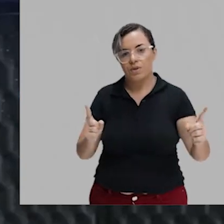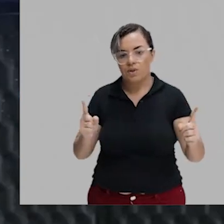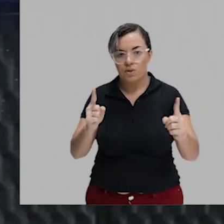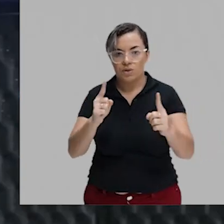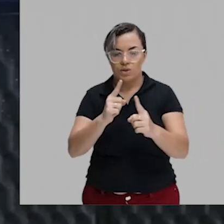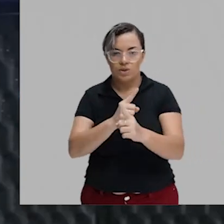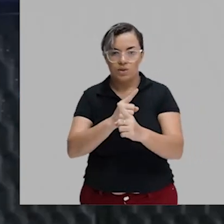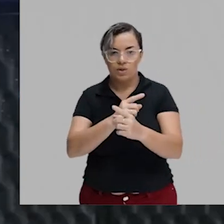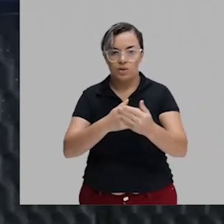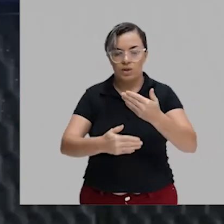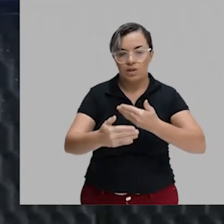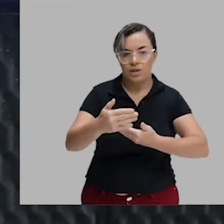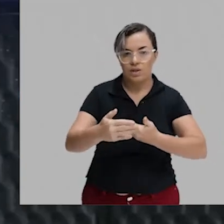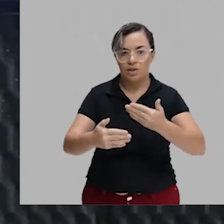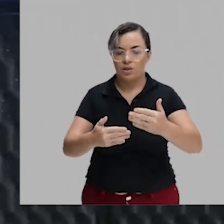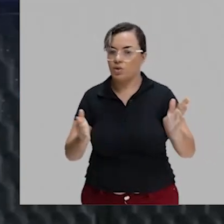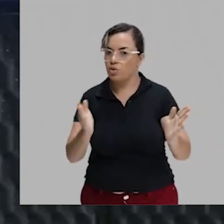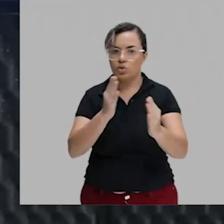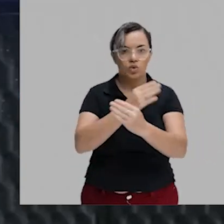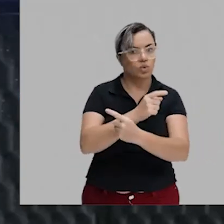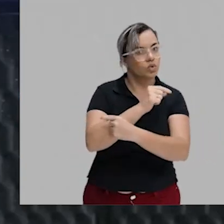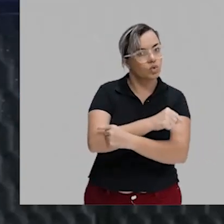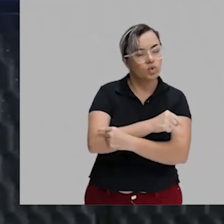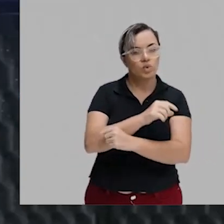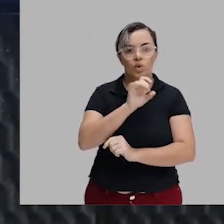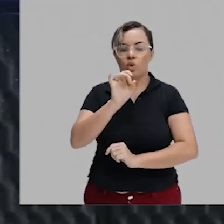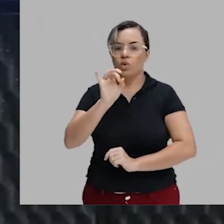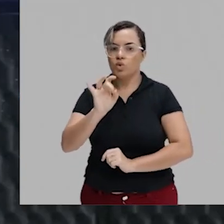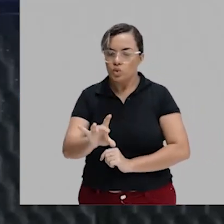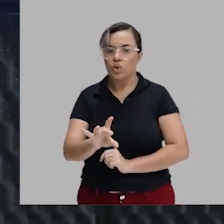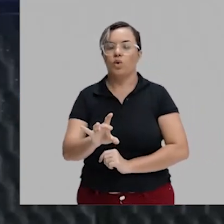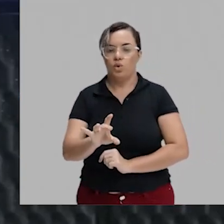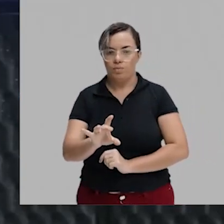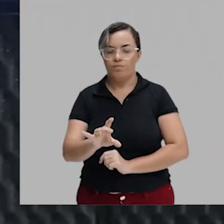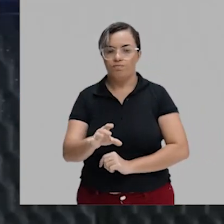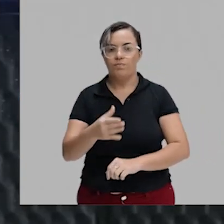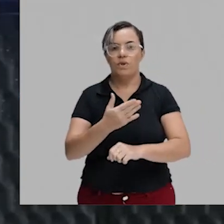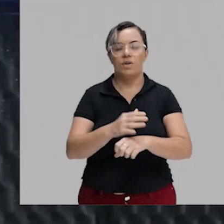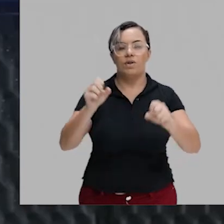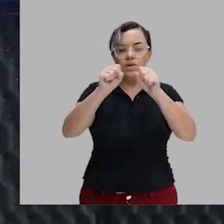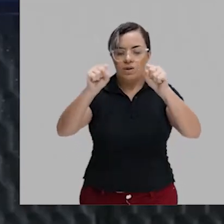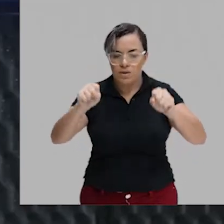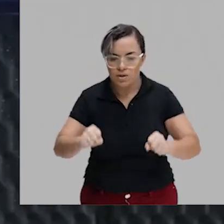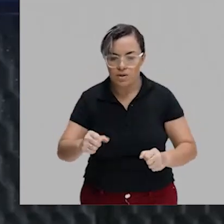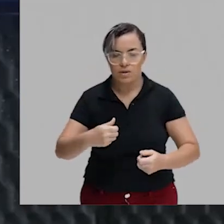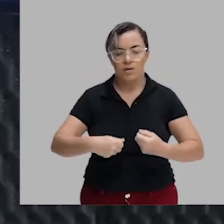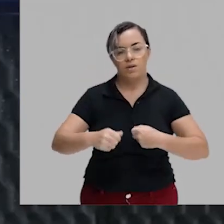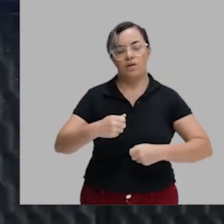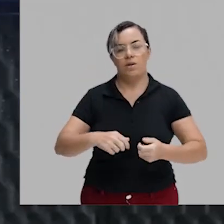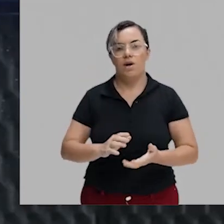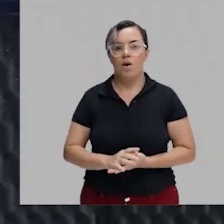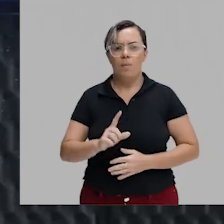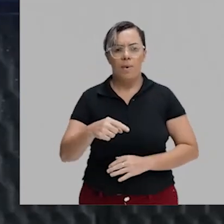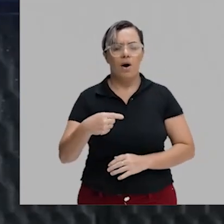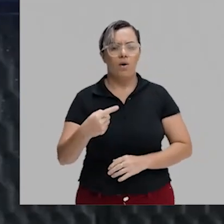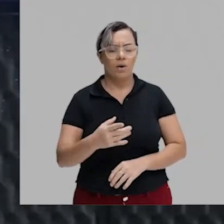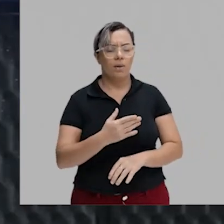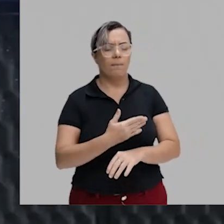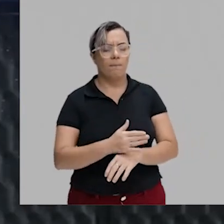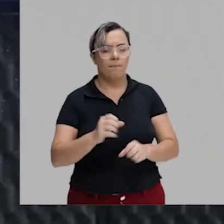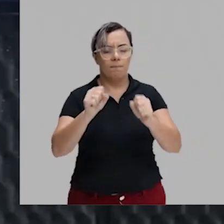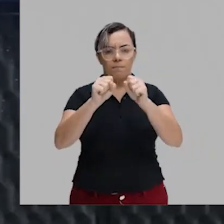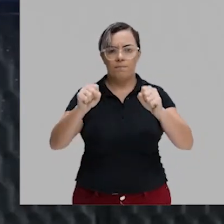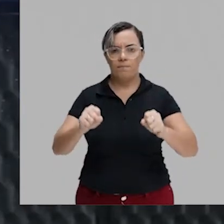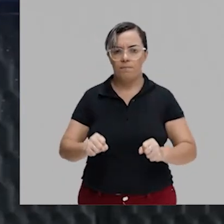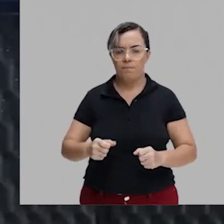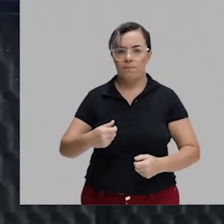exclusivismo comercial. Então, nós estamos diante de uma prática mercantilista. Uma outra prática mercantilista são